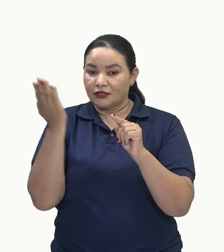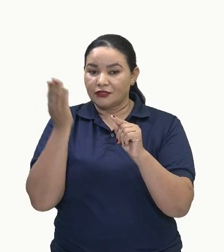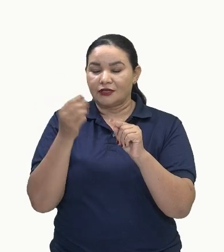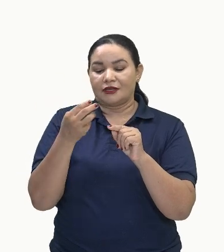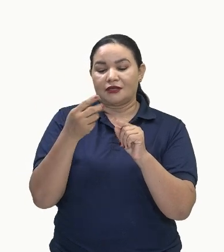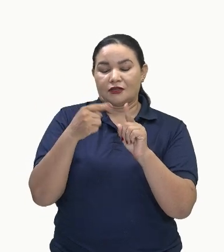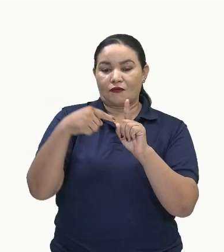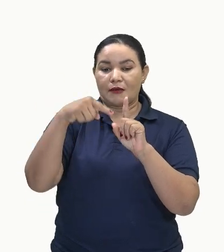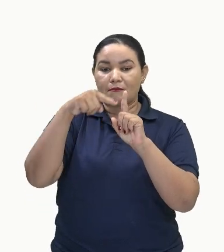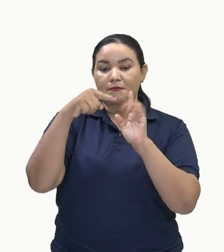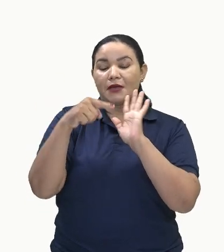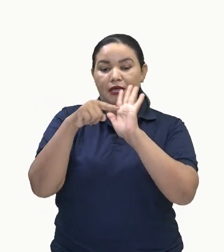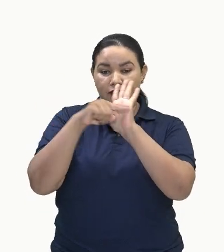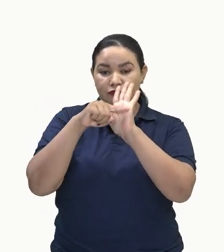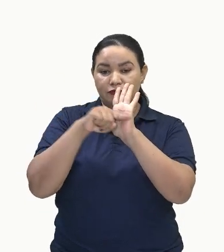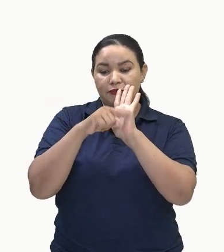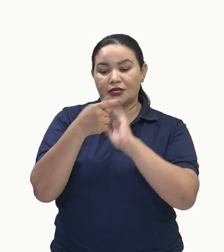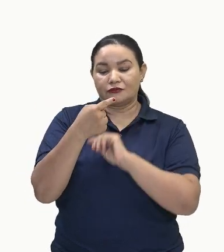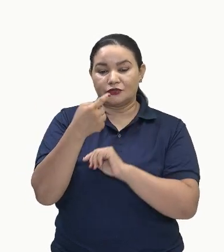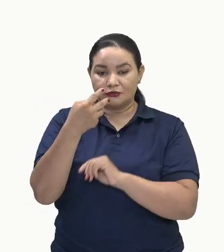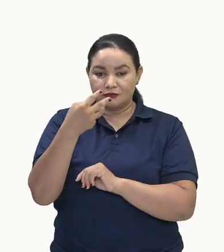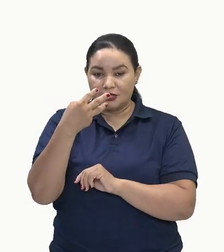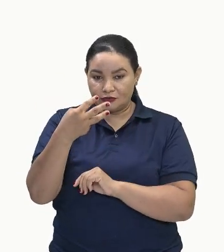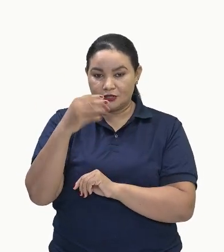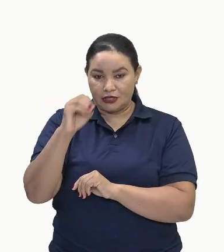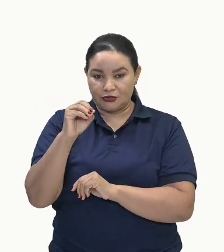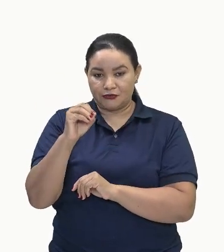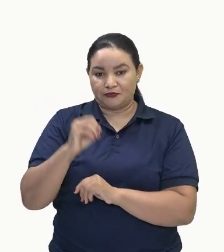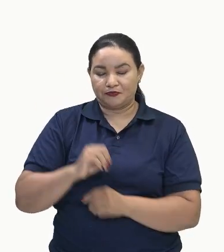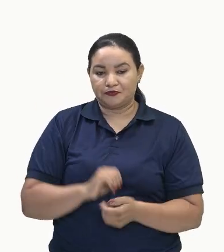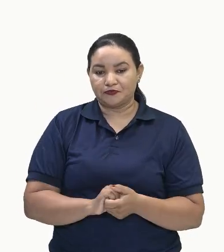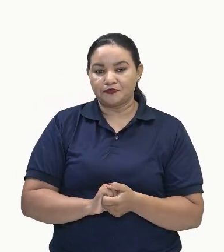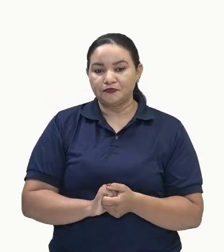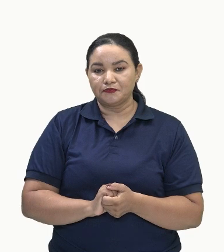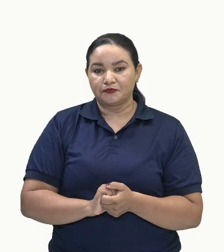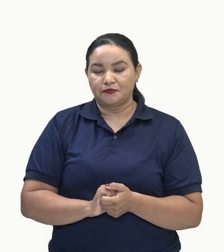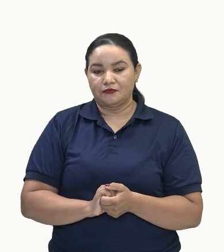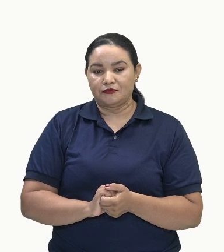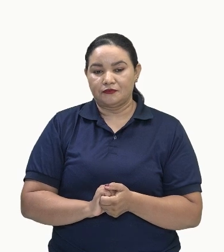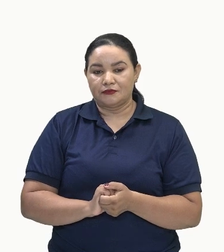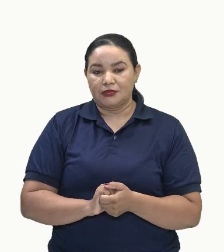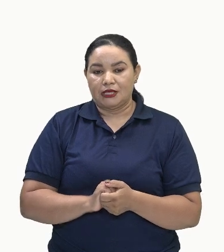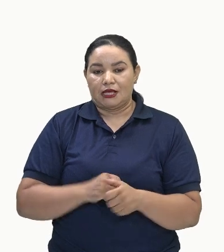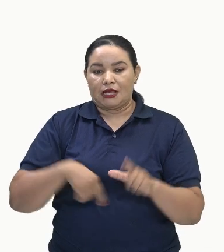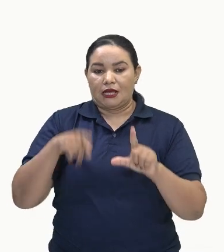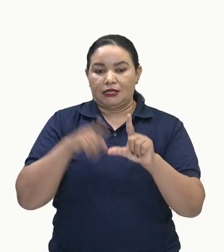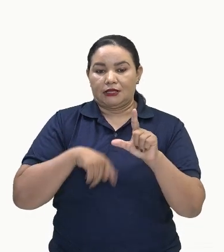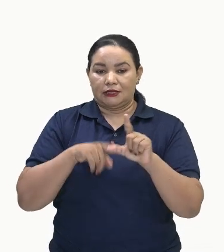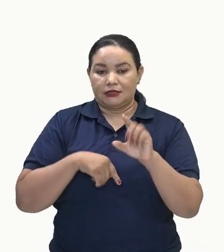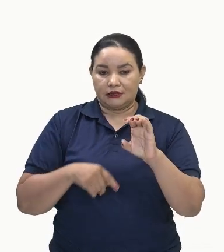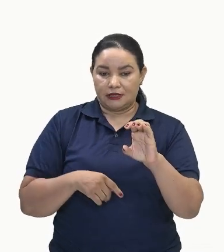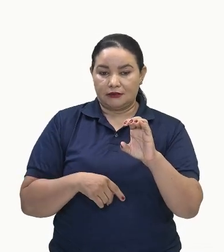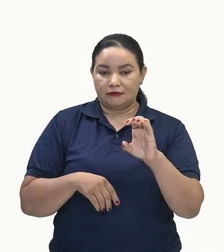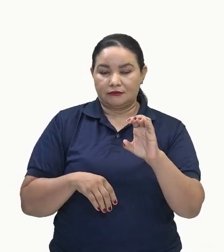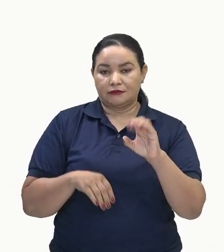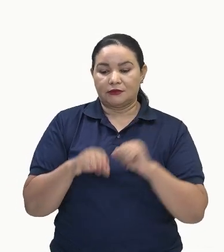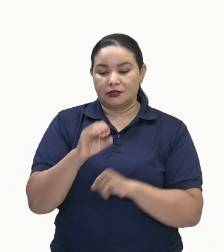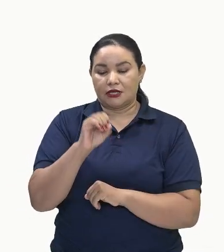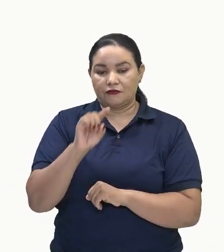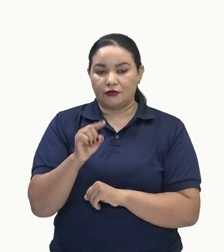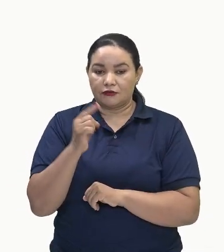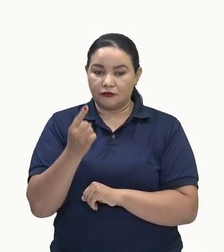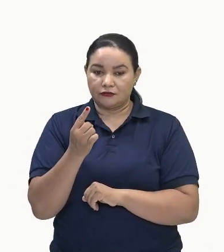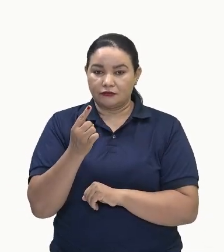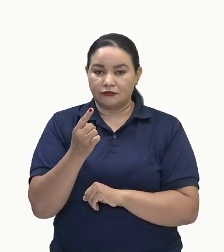elevado ao expoente menos 3. E na letra C? Ó, na letra C, nós temos 0,1. Quantas